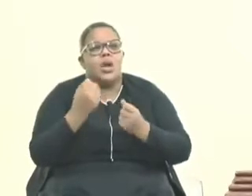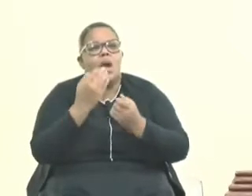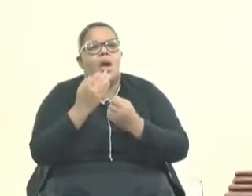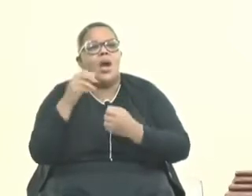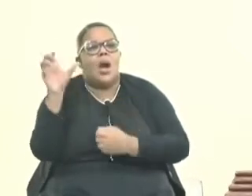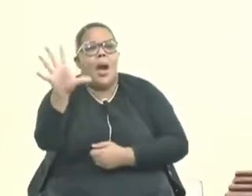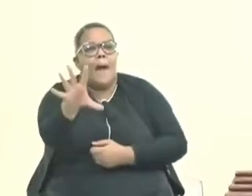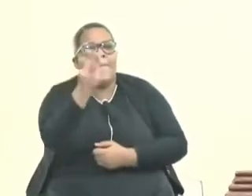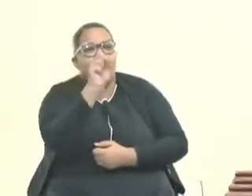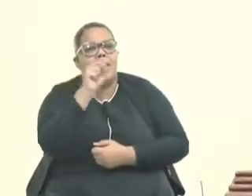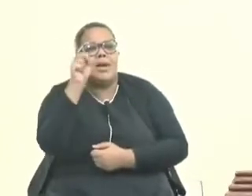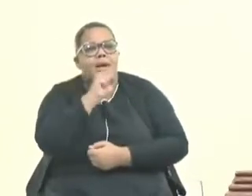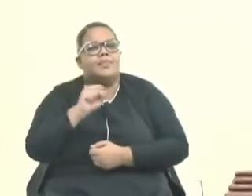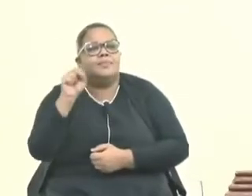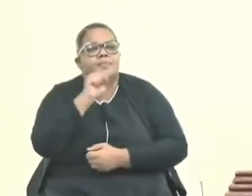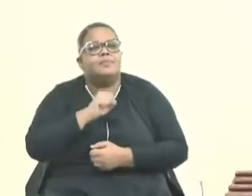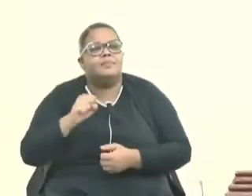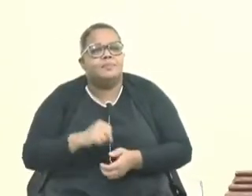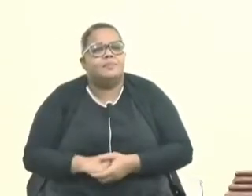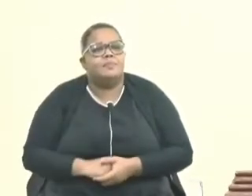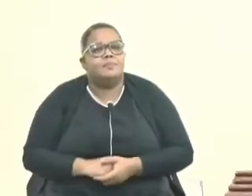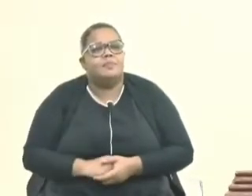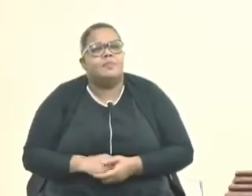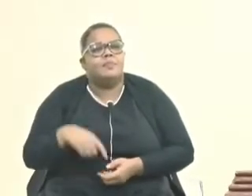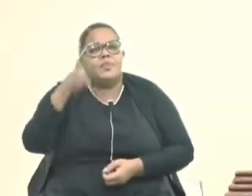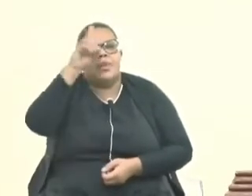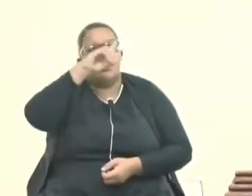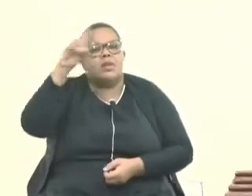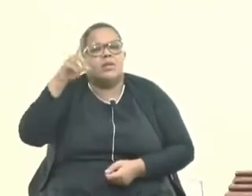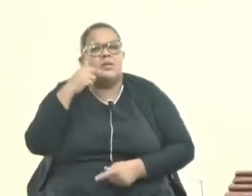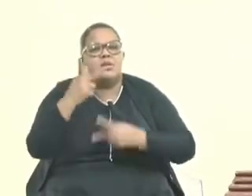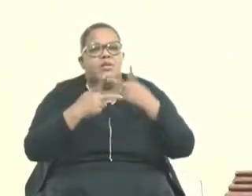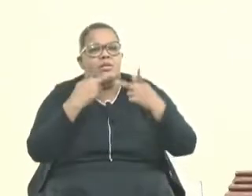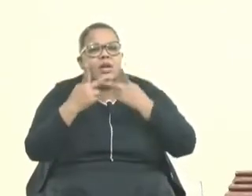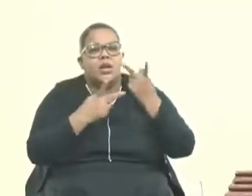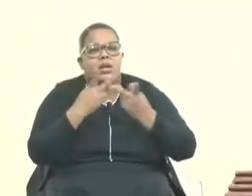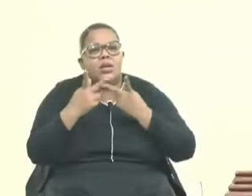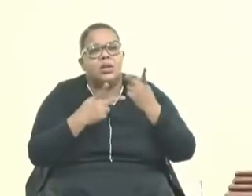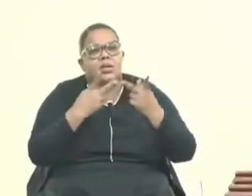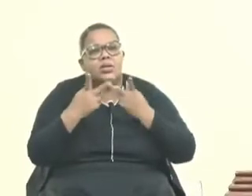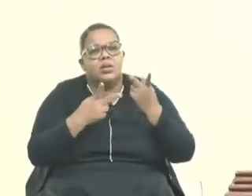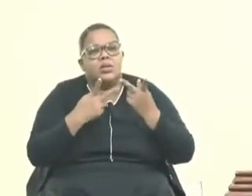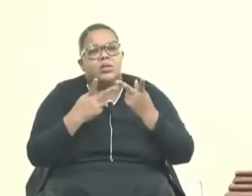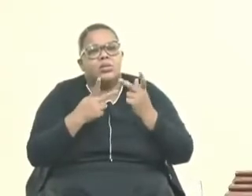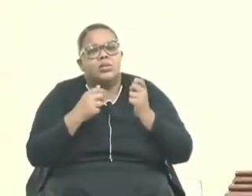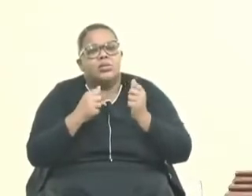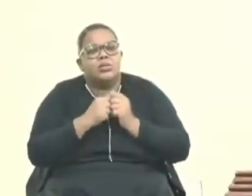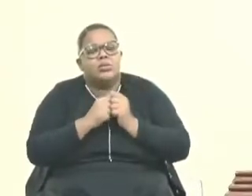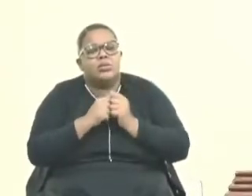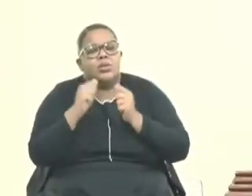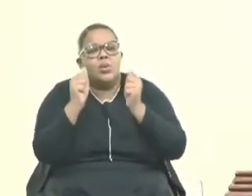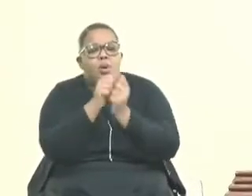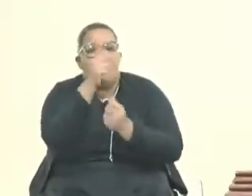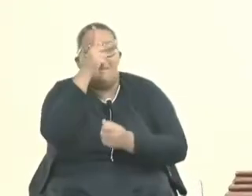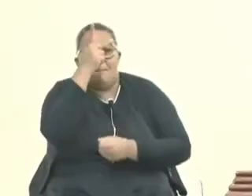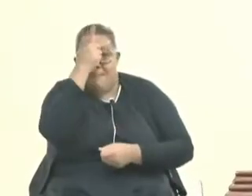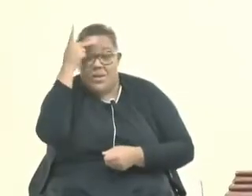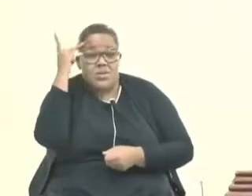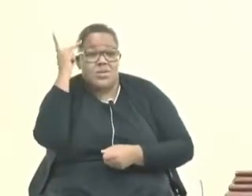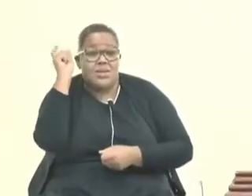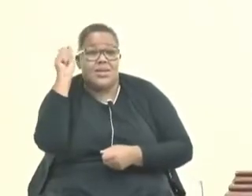certo é que a lâmpada estava se apagando mas Deus foi falar com quem com quem tinha costume de acender a lâmpada